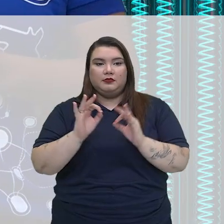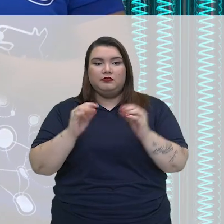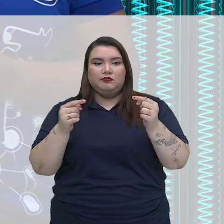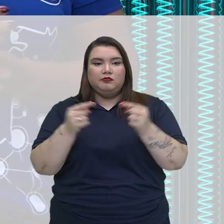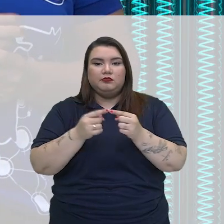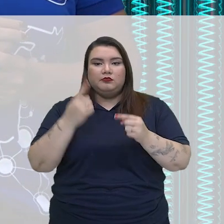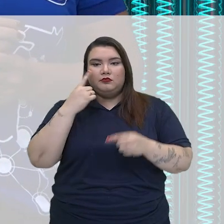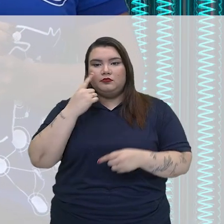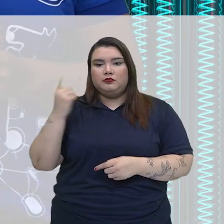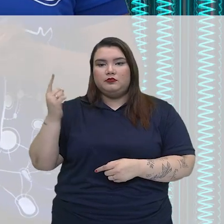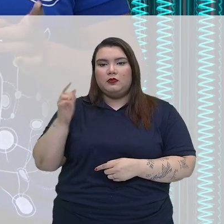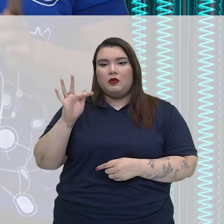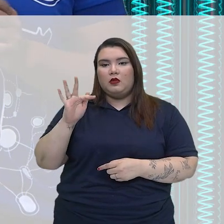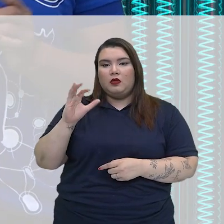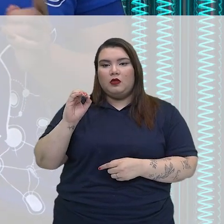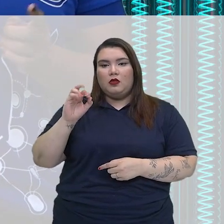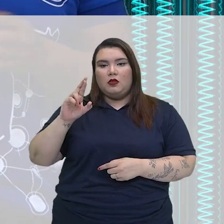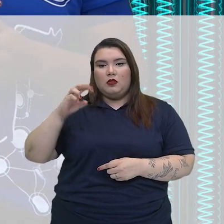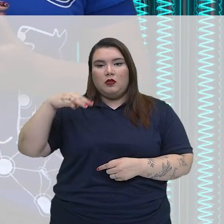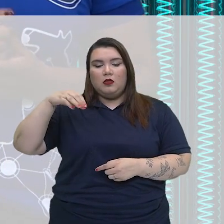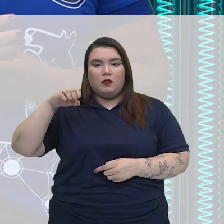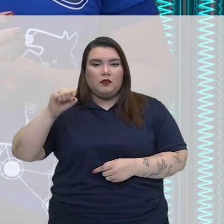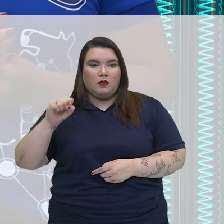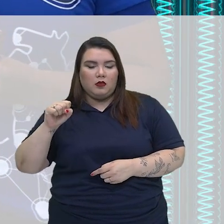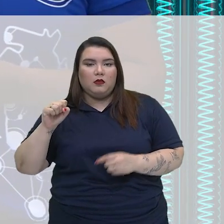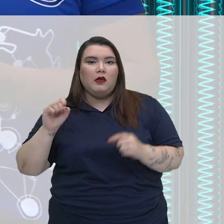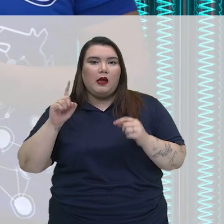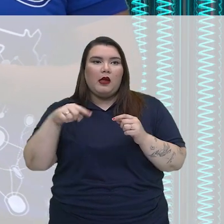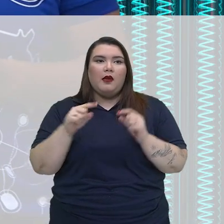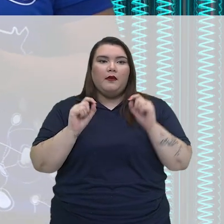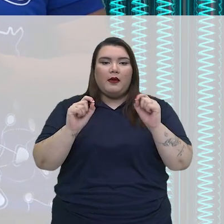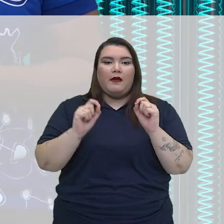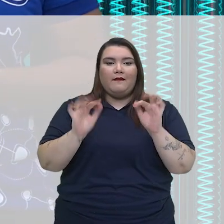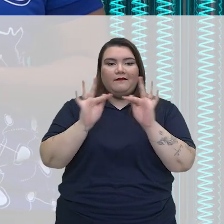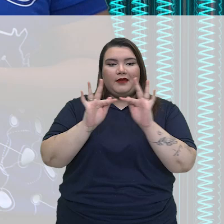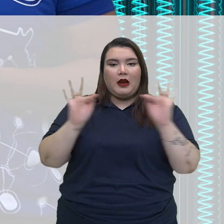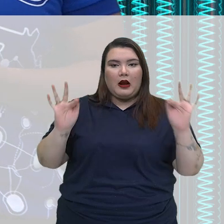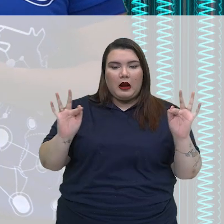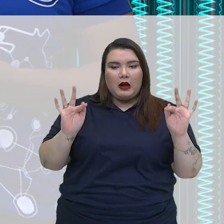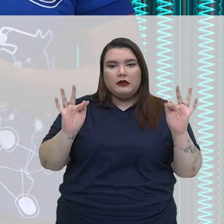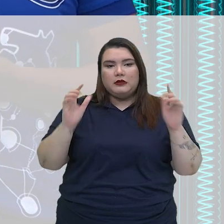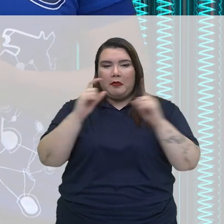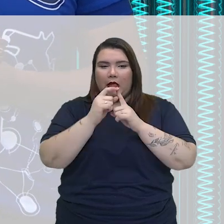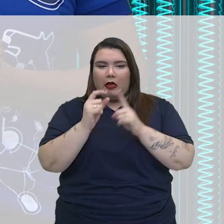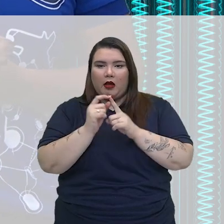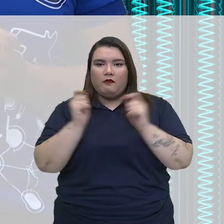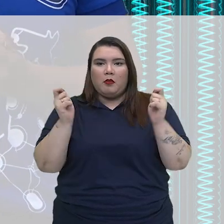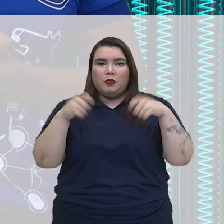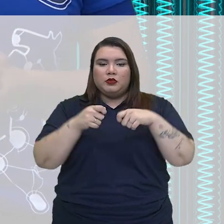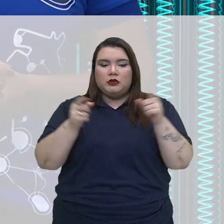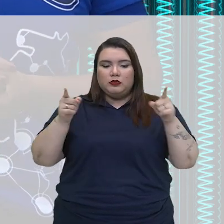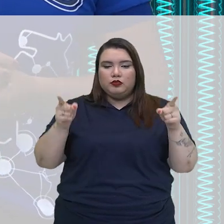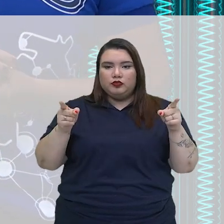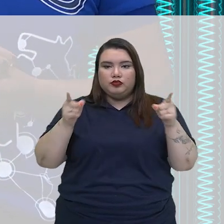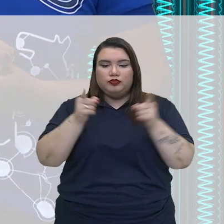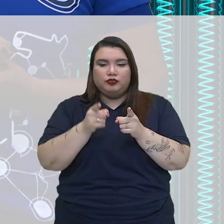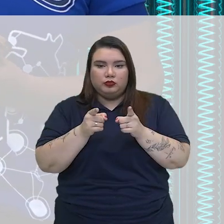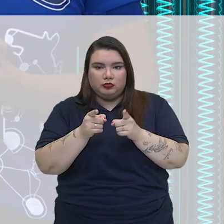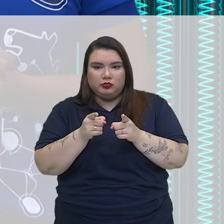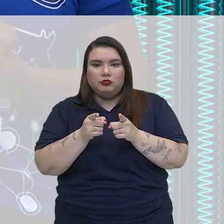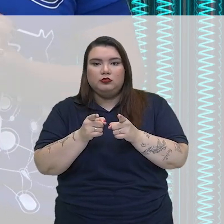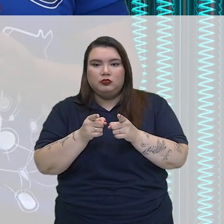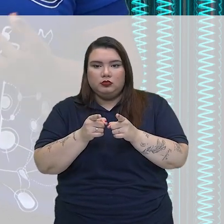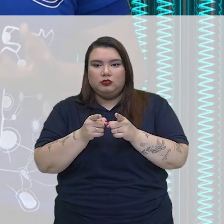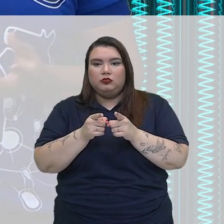short forms, que seria o quê? A redução da língua inglesa. Isso é muito comum, tá? Quase todas as palavras, se